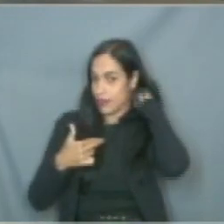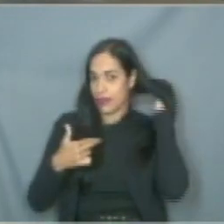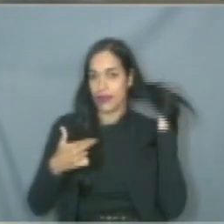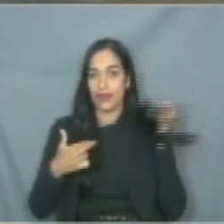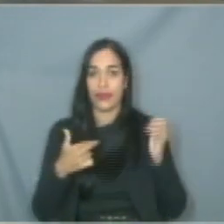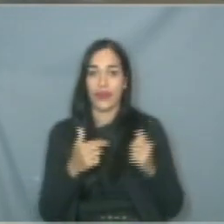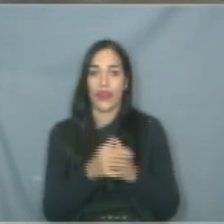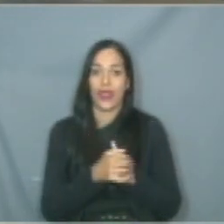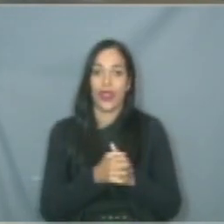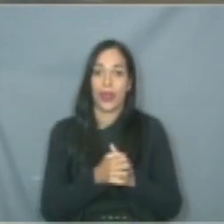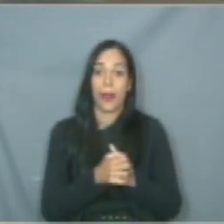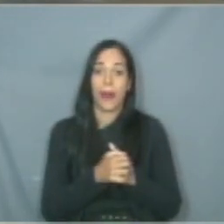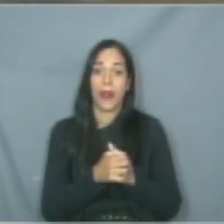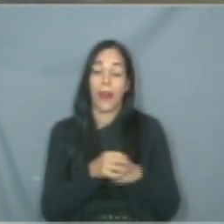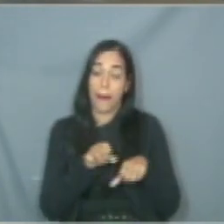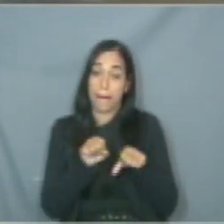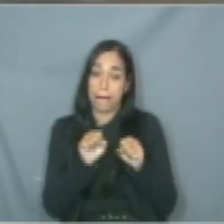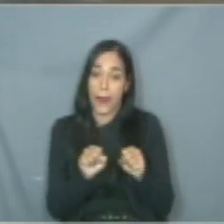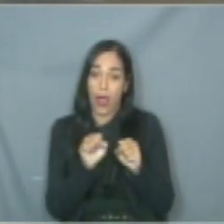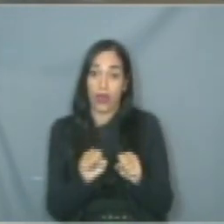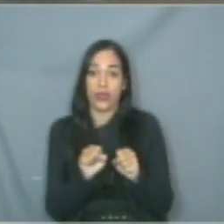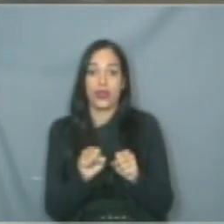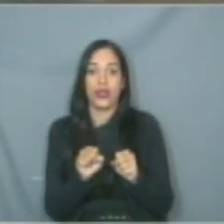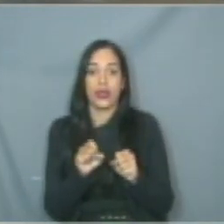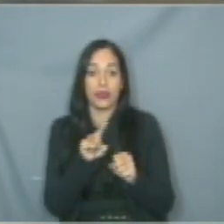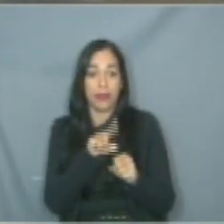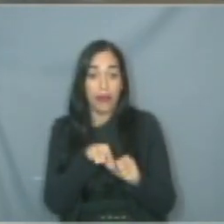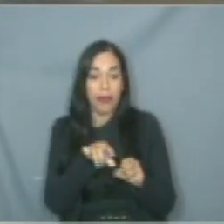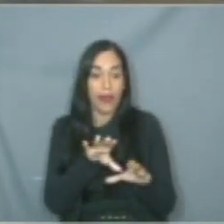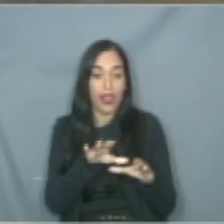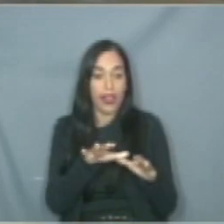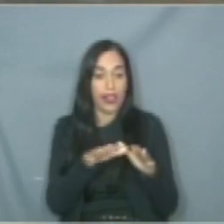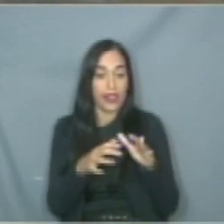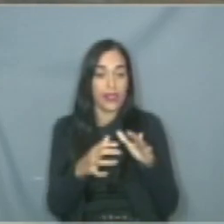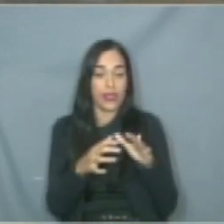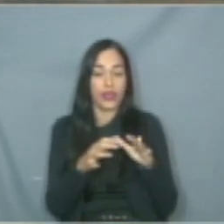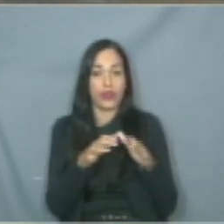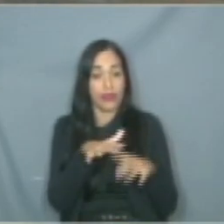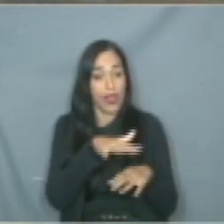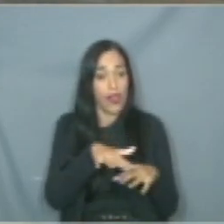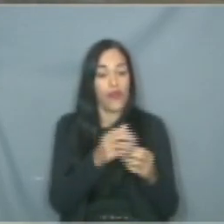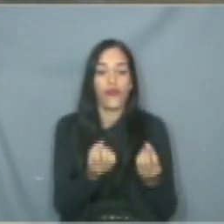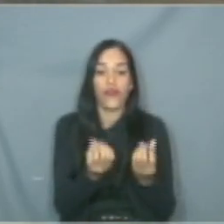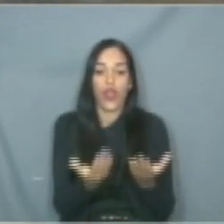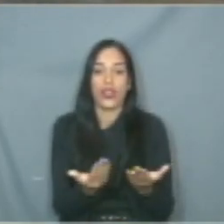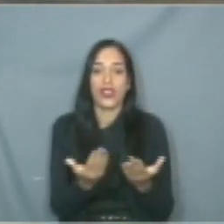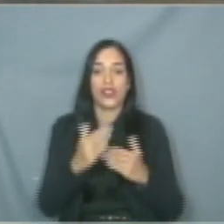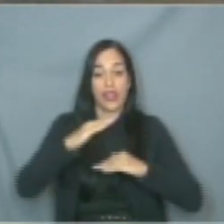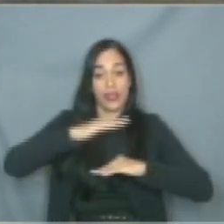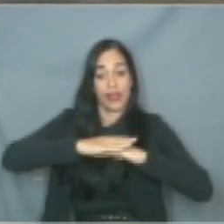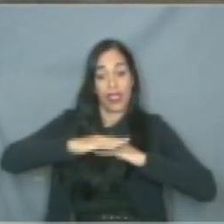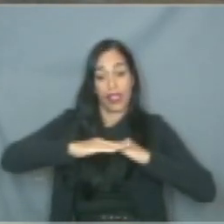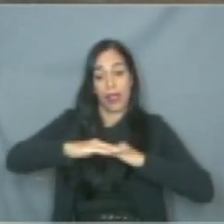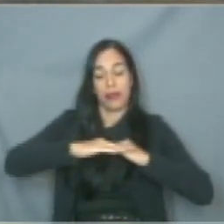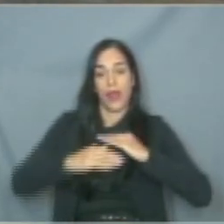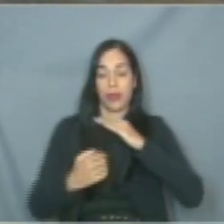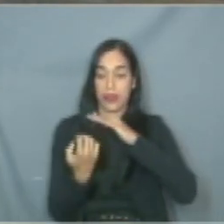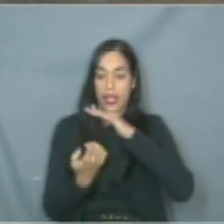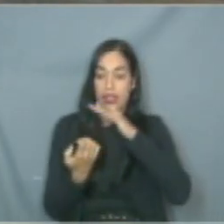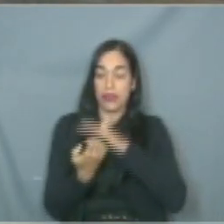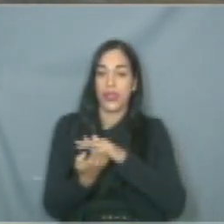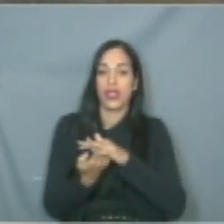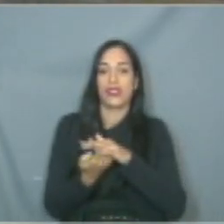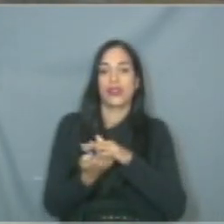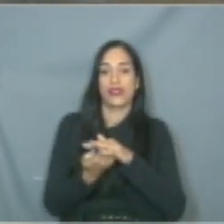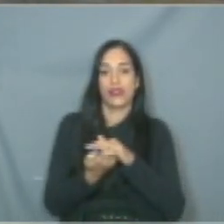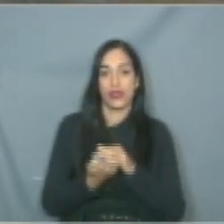cooperativas, fornecer esse tipo de tampa para as empresas e as concessionárias de um modo